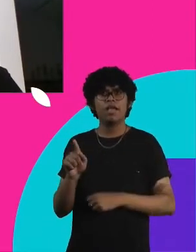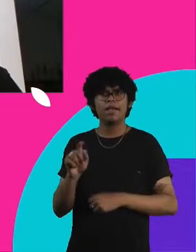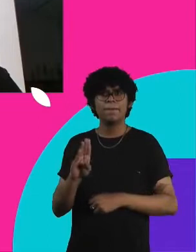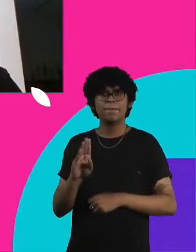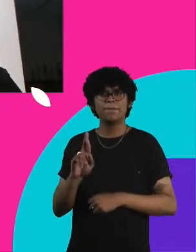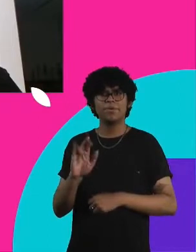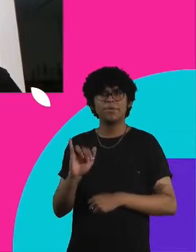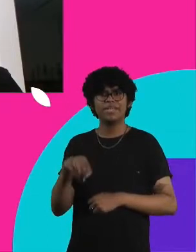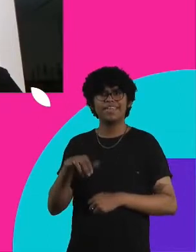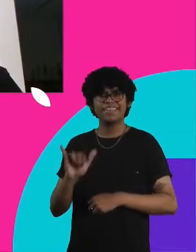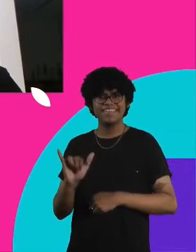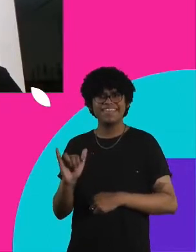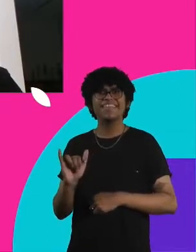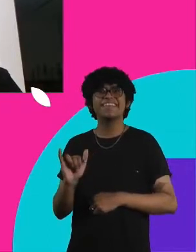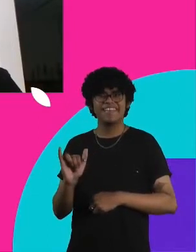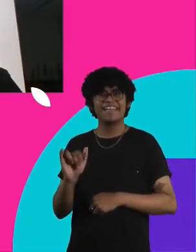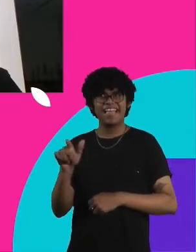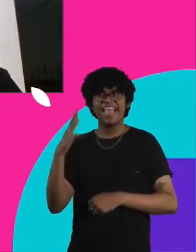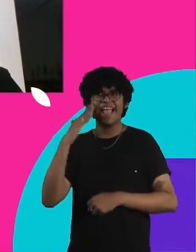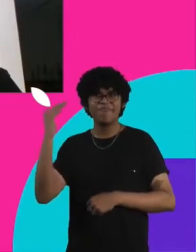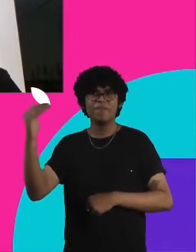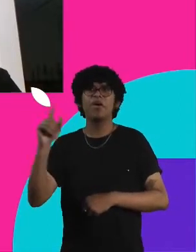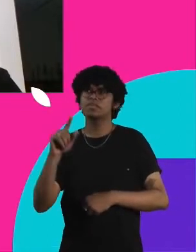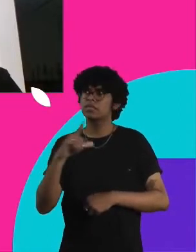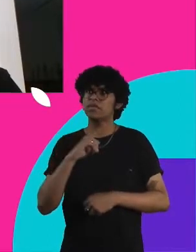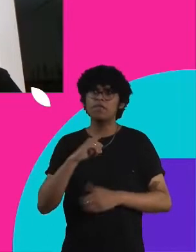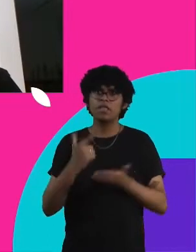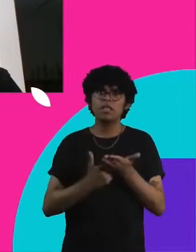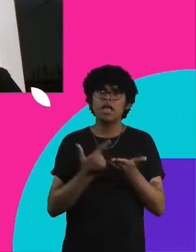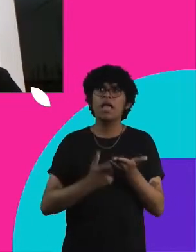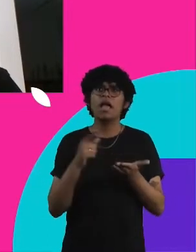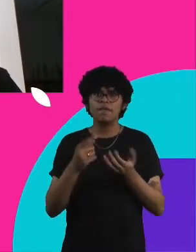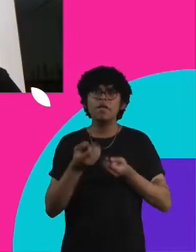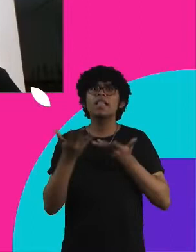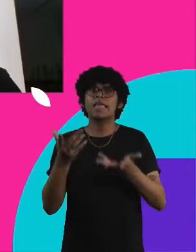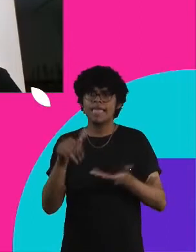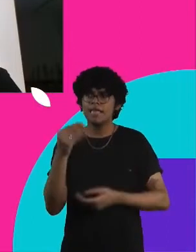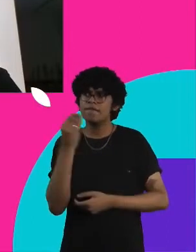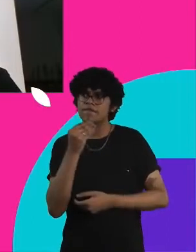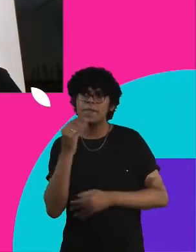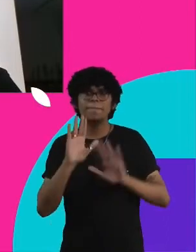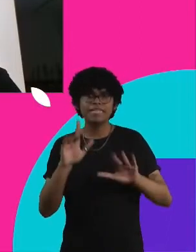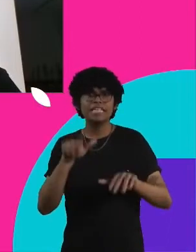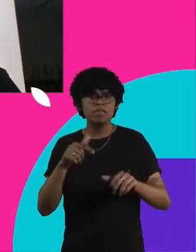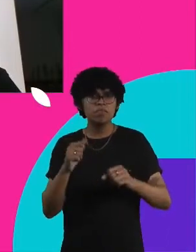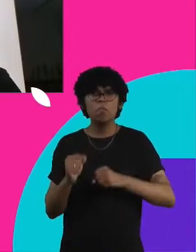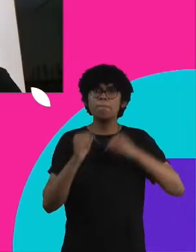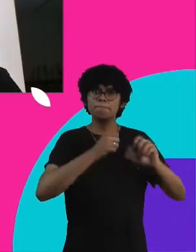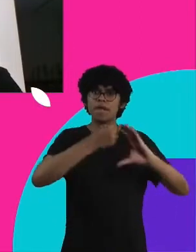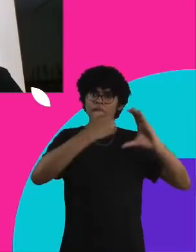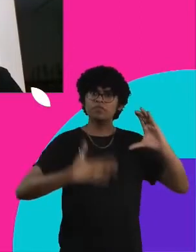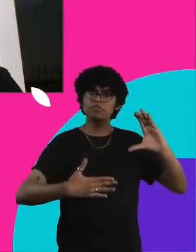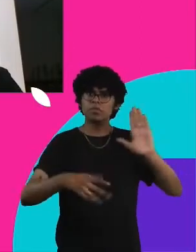né? A coragem também de ser imperfeito, de a gente colocar a vulnerabilidade como uma grande fortaleza, na verdade. Tem uma frase